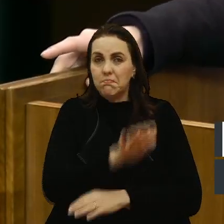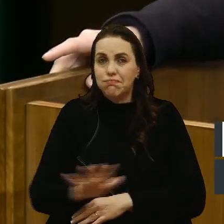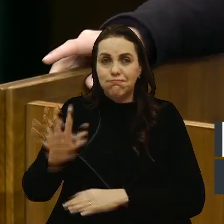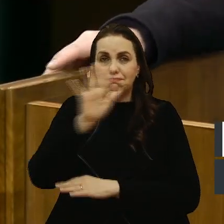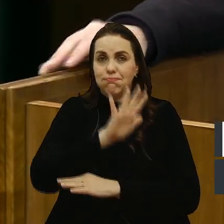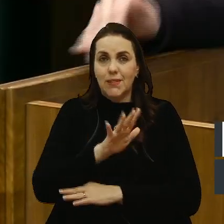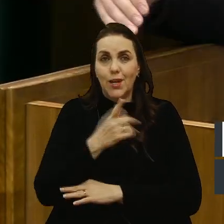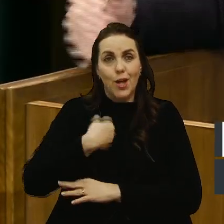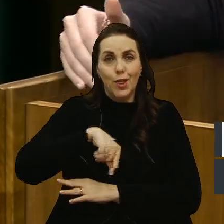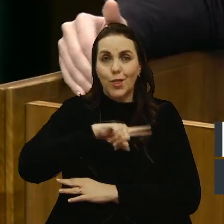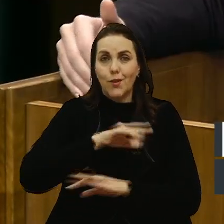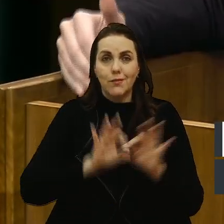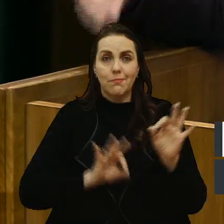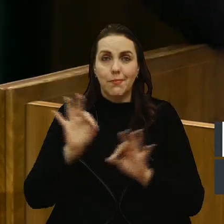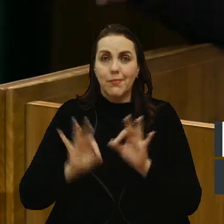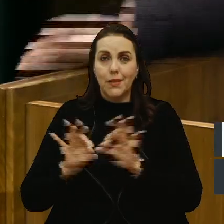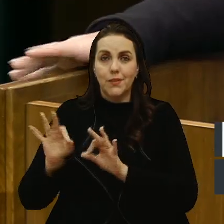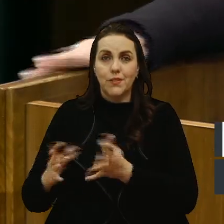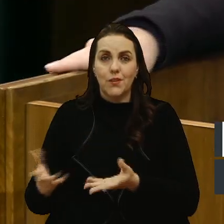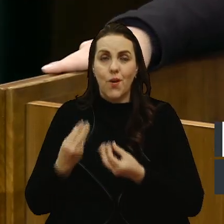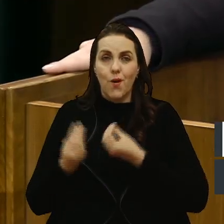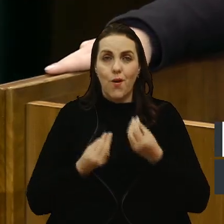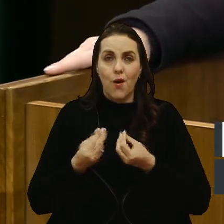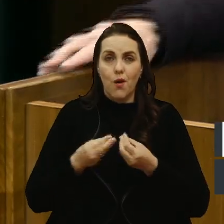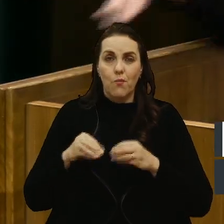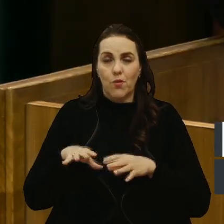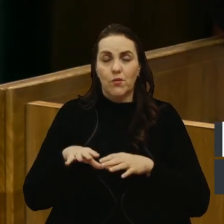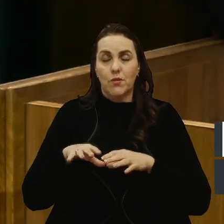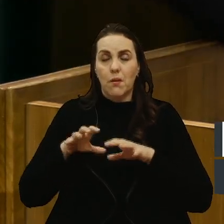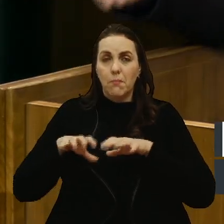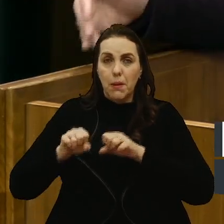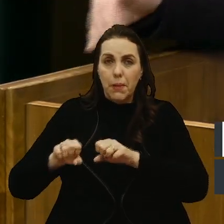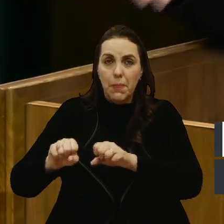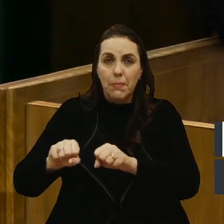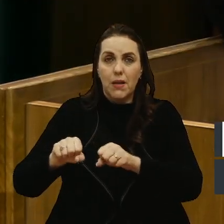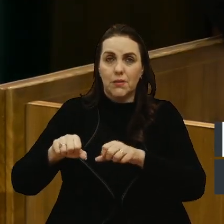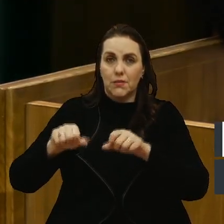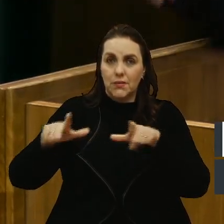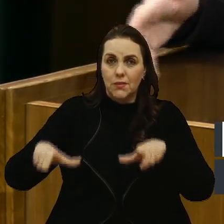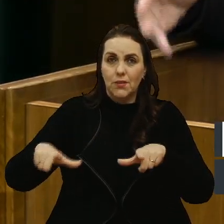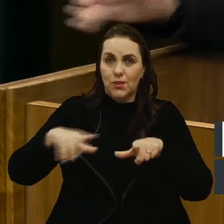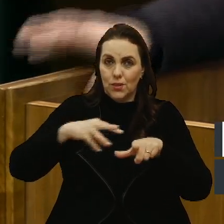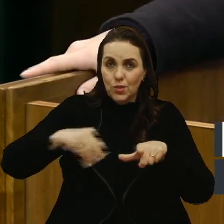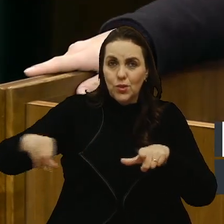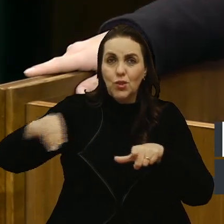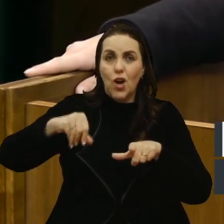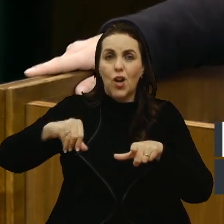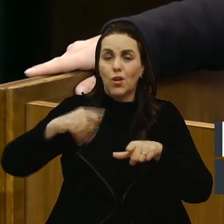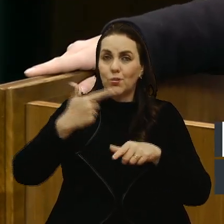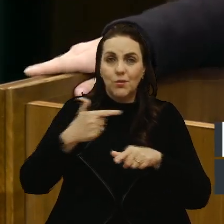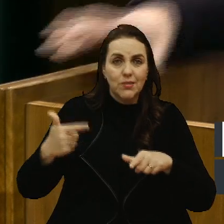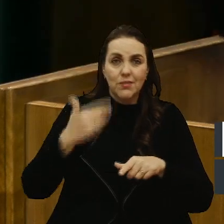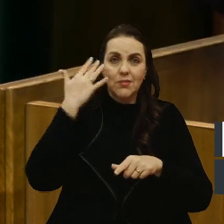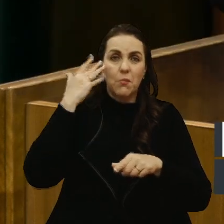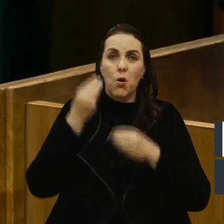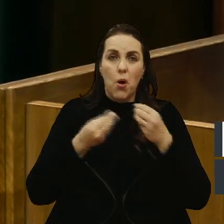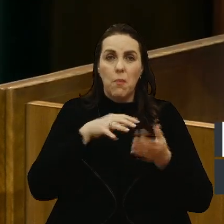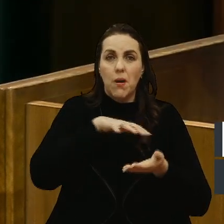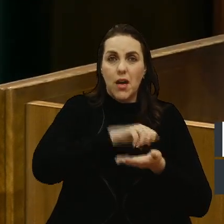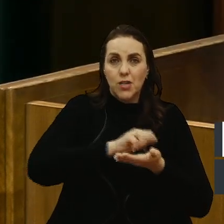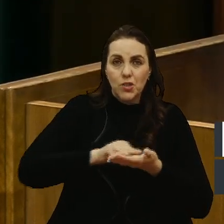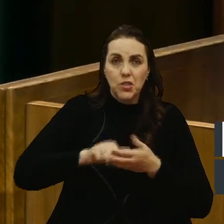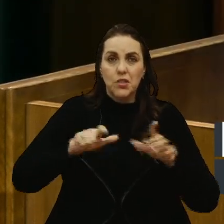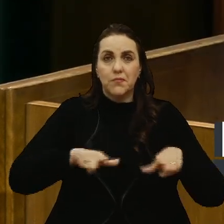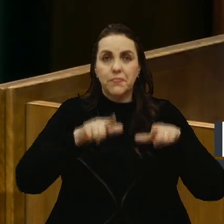não planejamos como vai ser a ocupação do nosso solo, nós não planejamos como vai ser a regularização fundiária. A gente